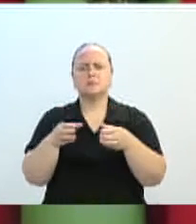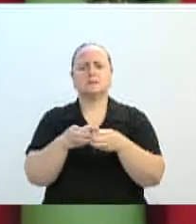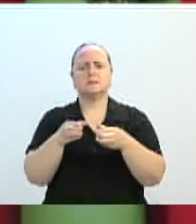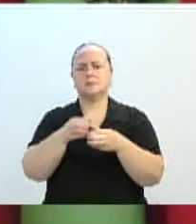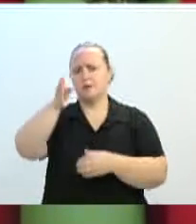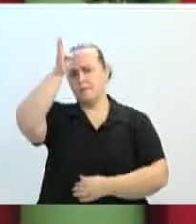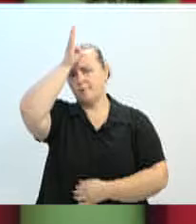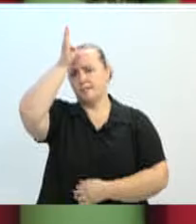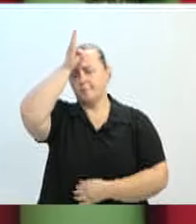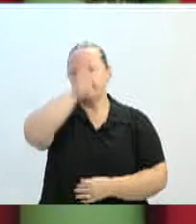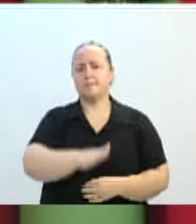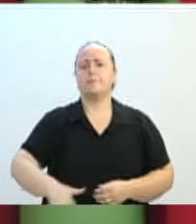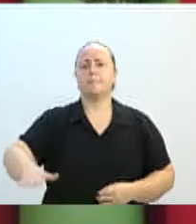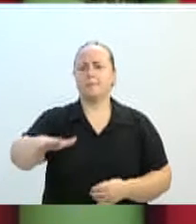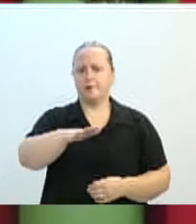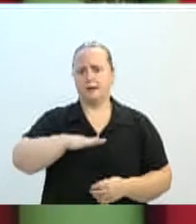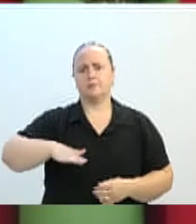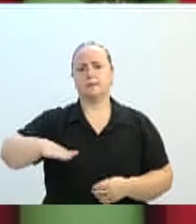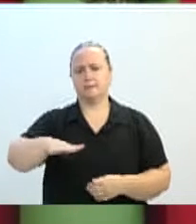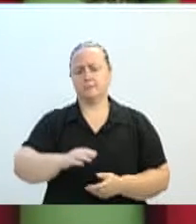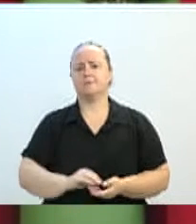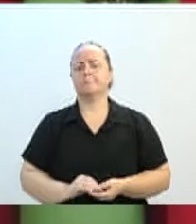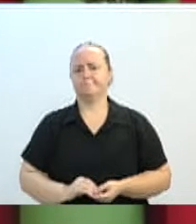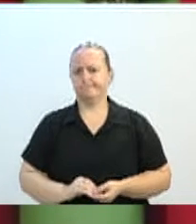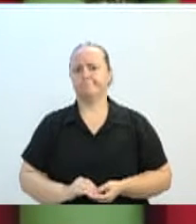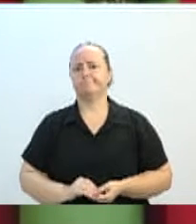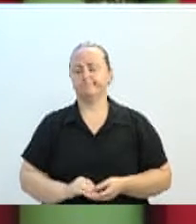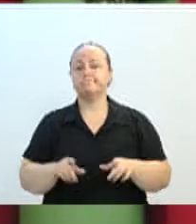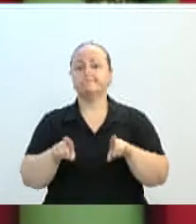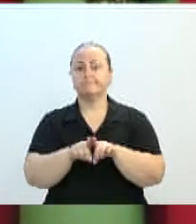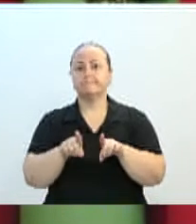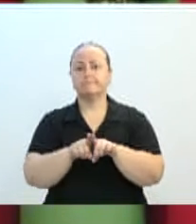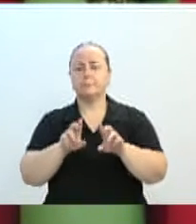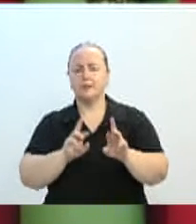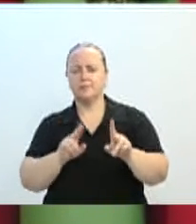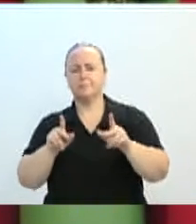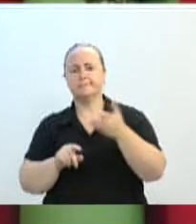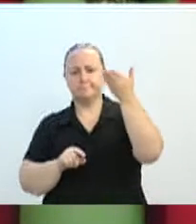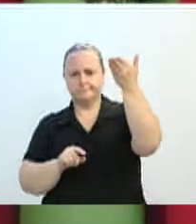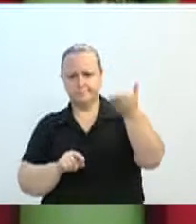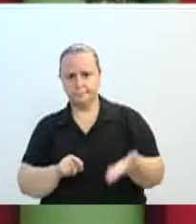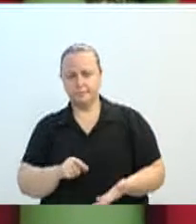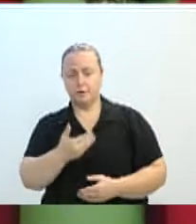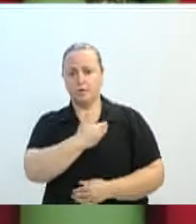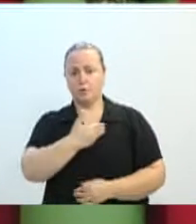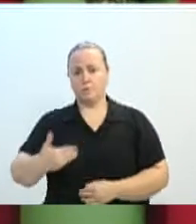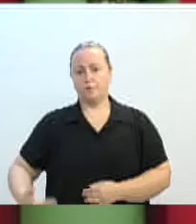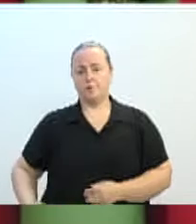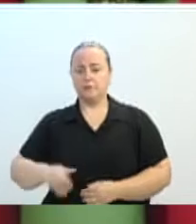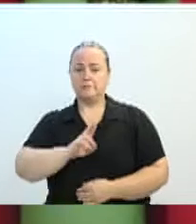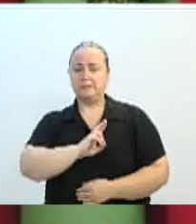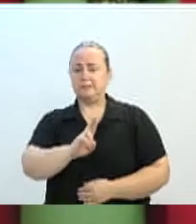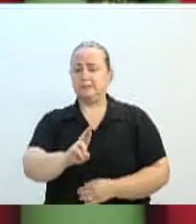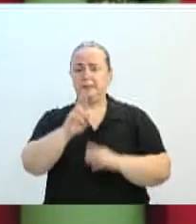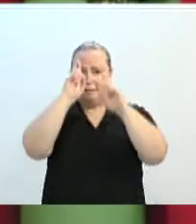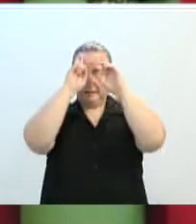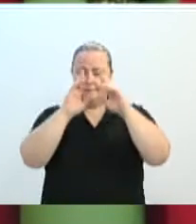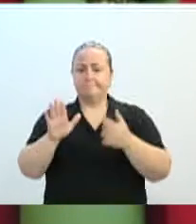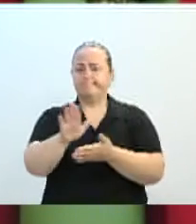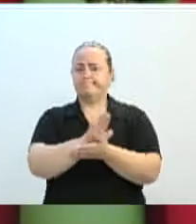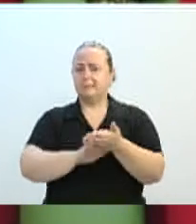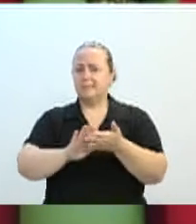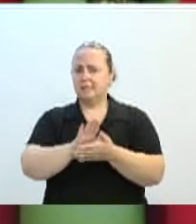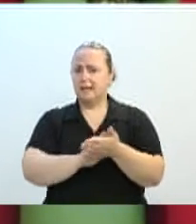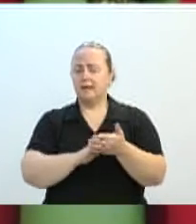e daquela região da Cidade como Diferentemente do governo que o senhor representa Vereador Marcelo que não tem respeito à democracia mas eu